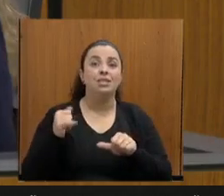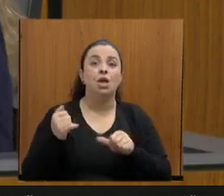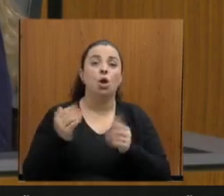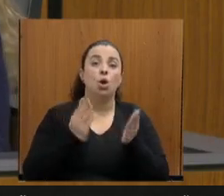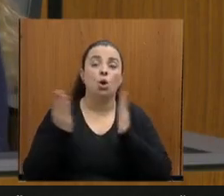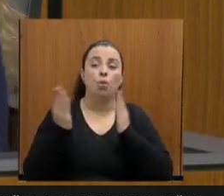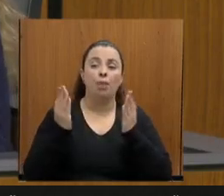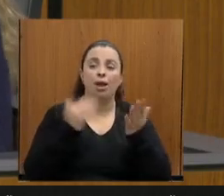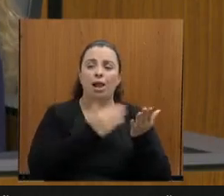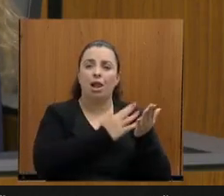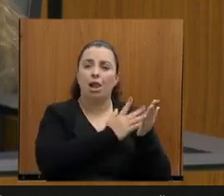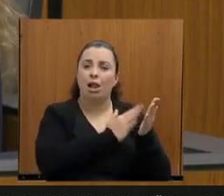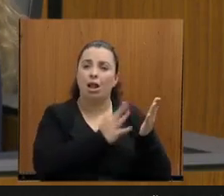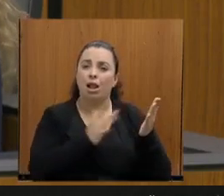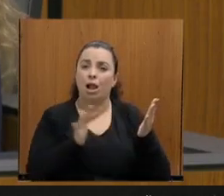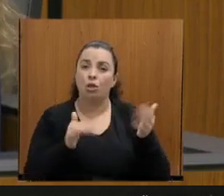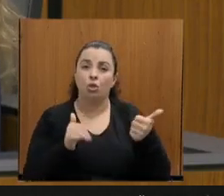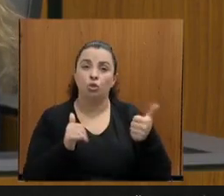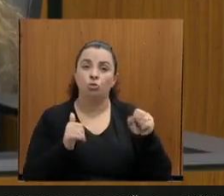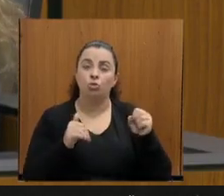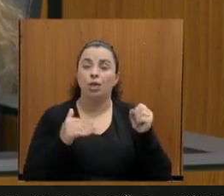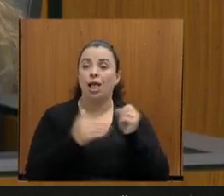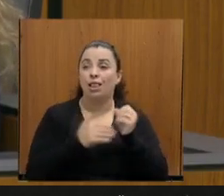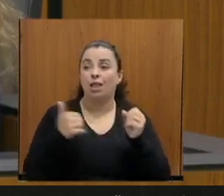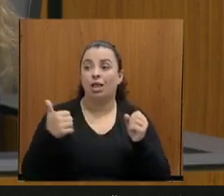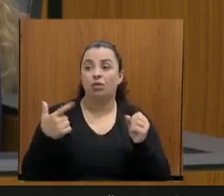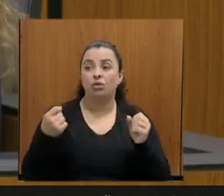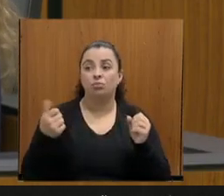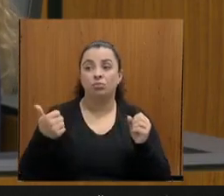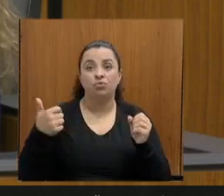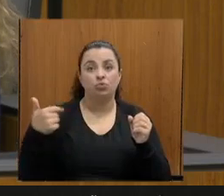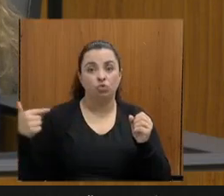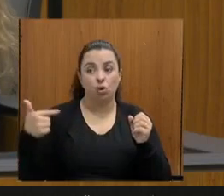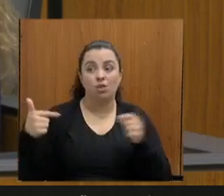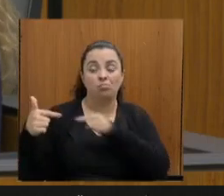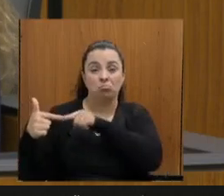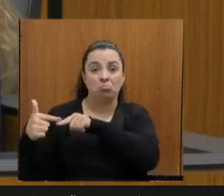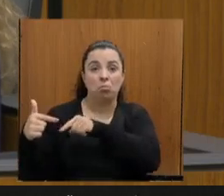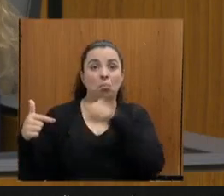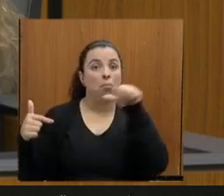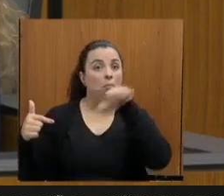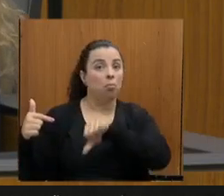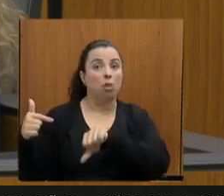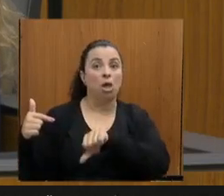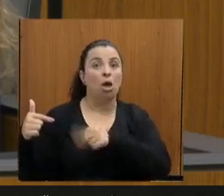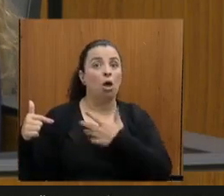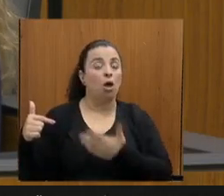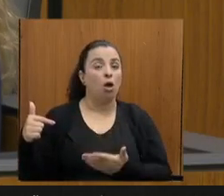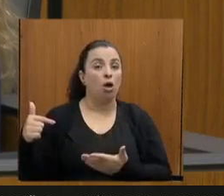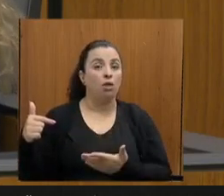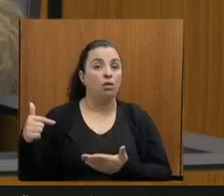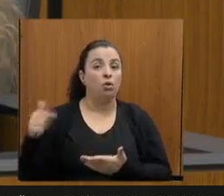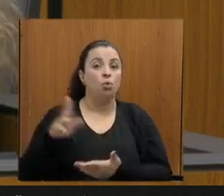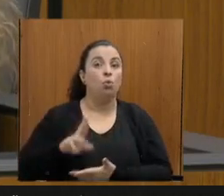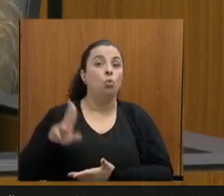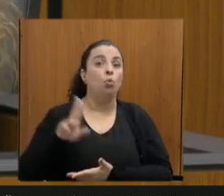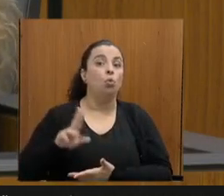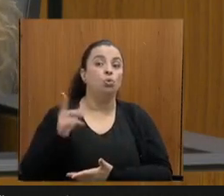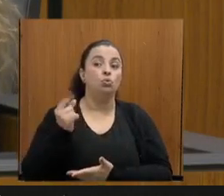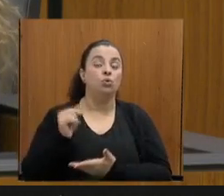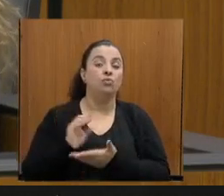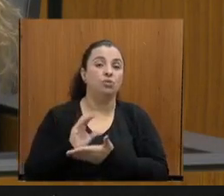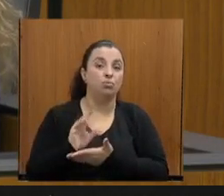fazer o mesmo corte 2018/2022 Este é o pior ano da execução portanto do investimento